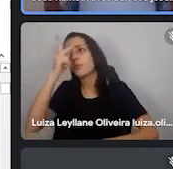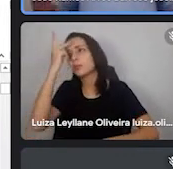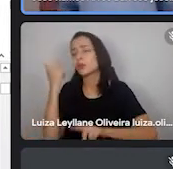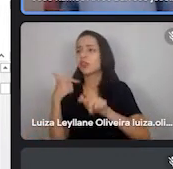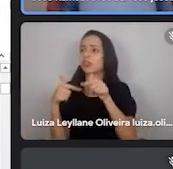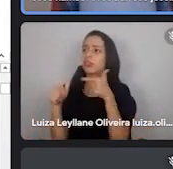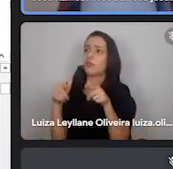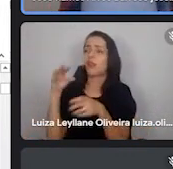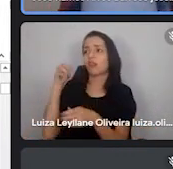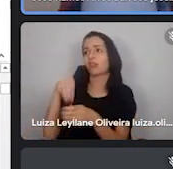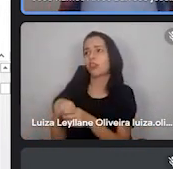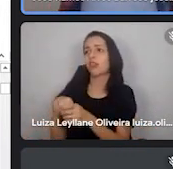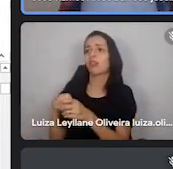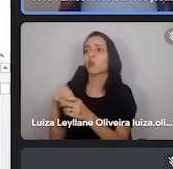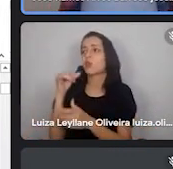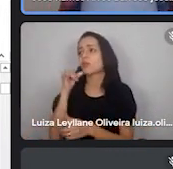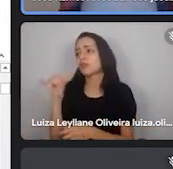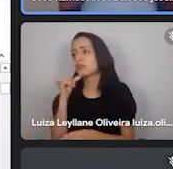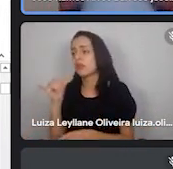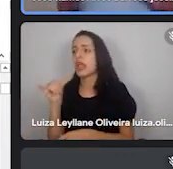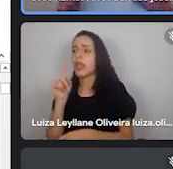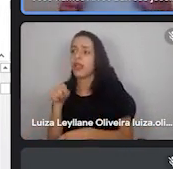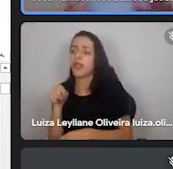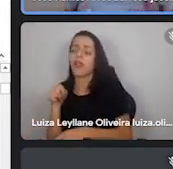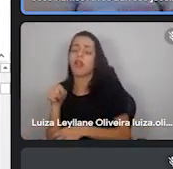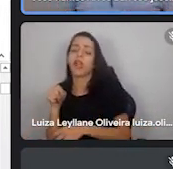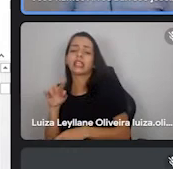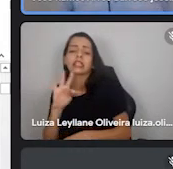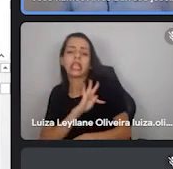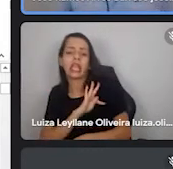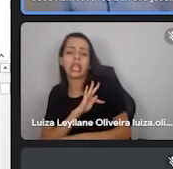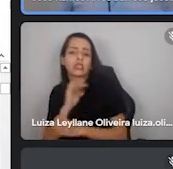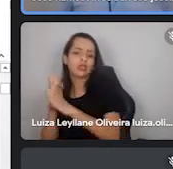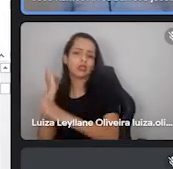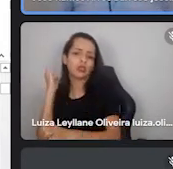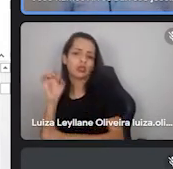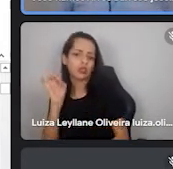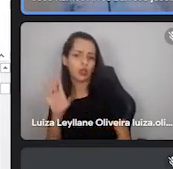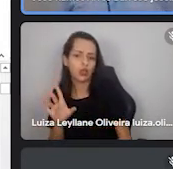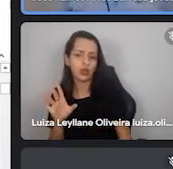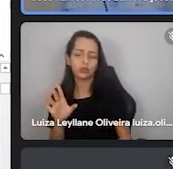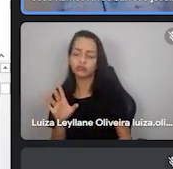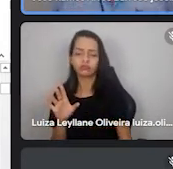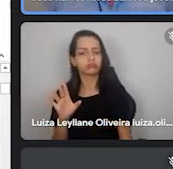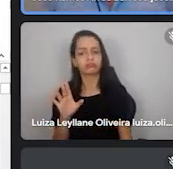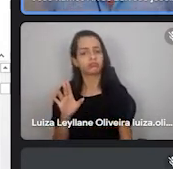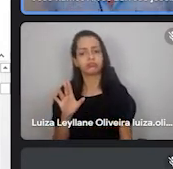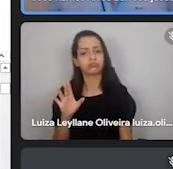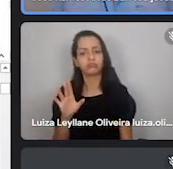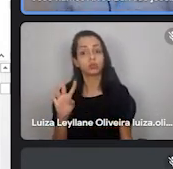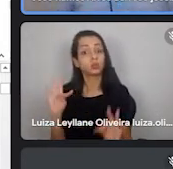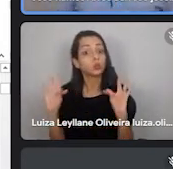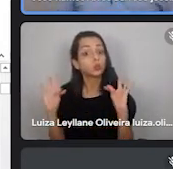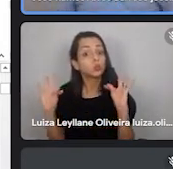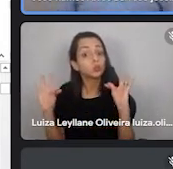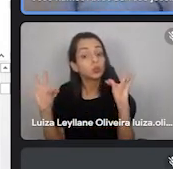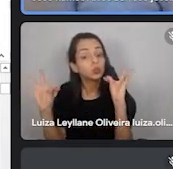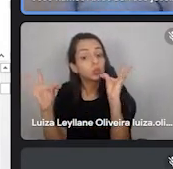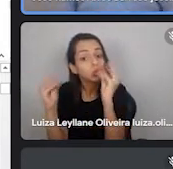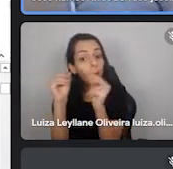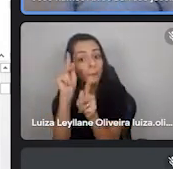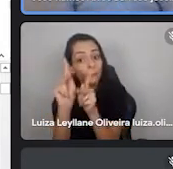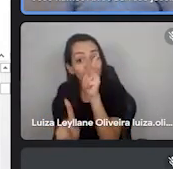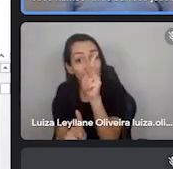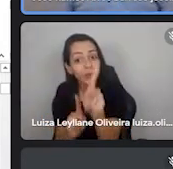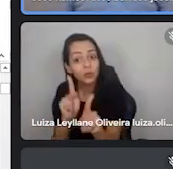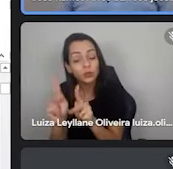eletricista, técnico e engenheiro. Não, gente. Todo aquele que